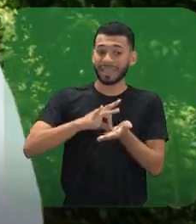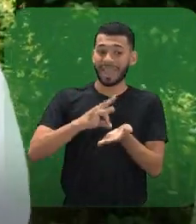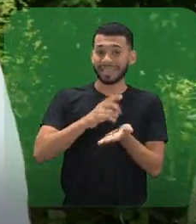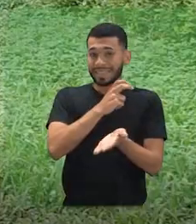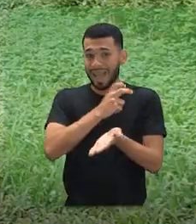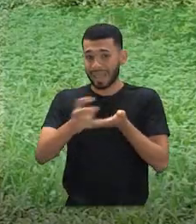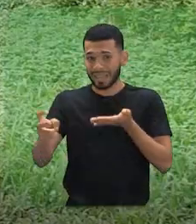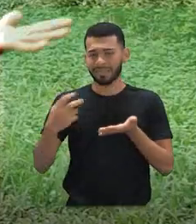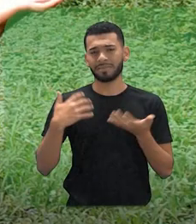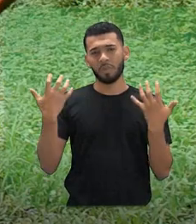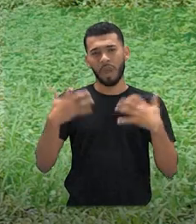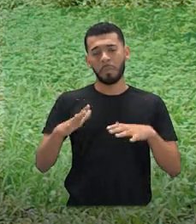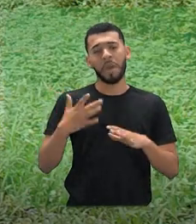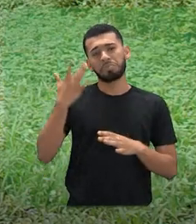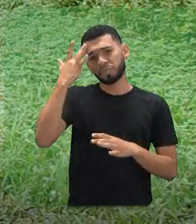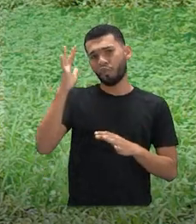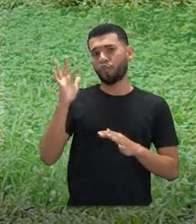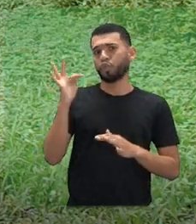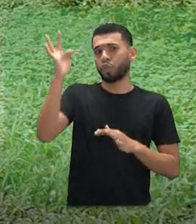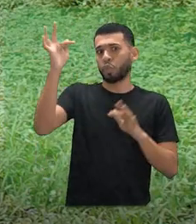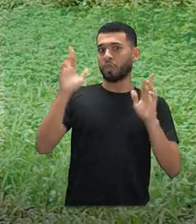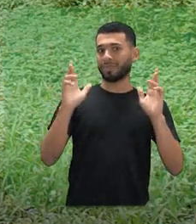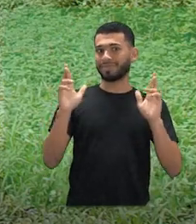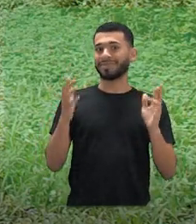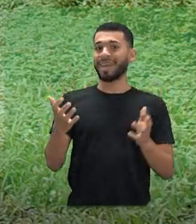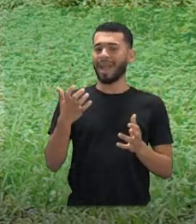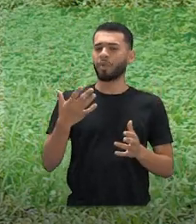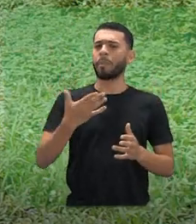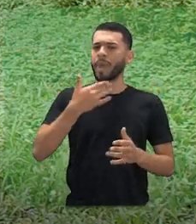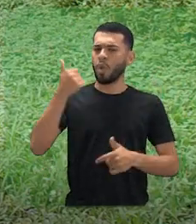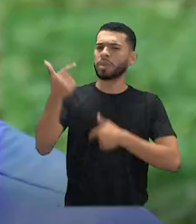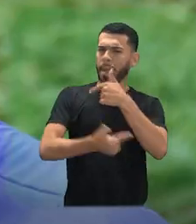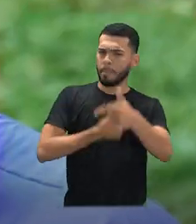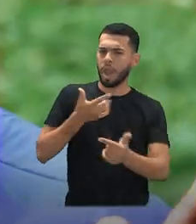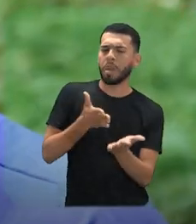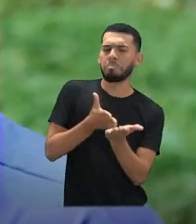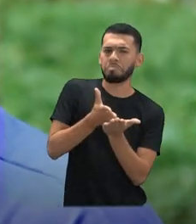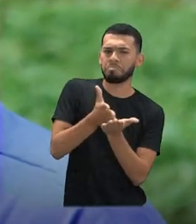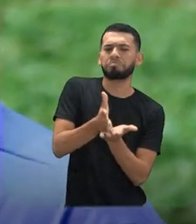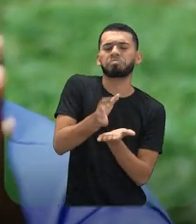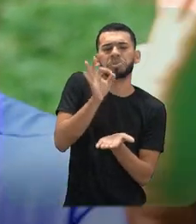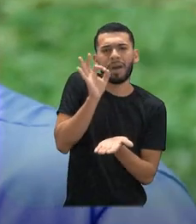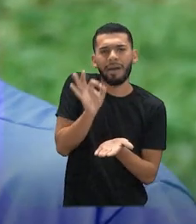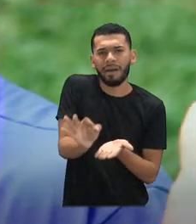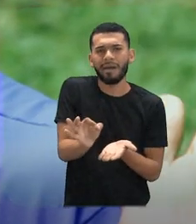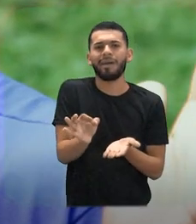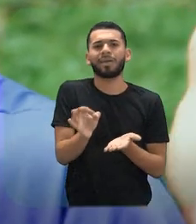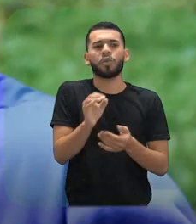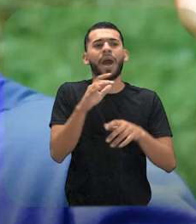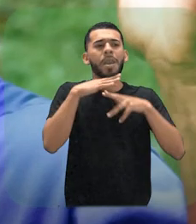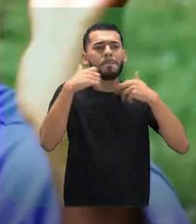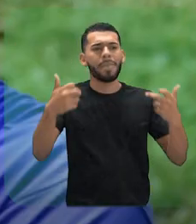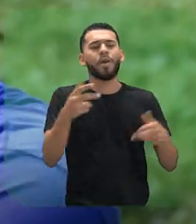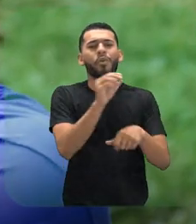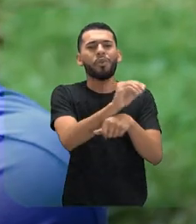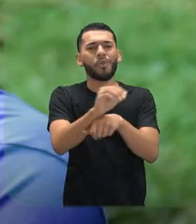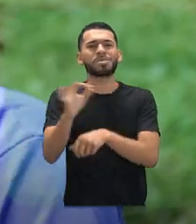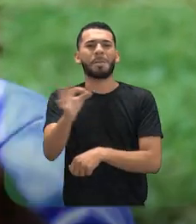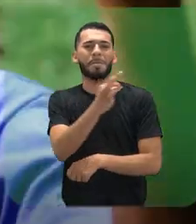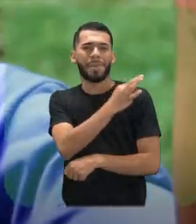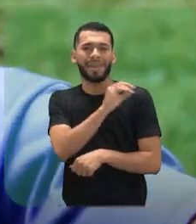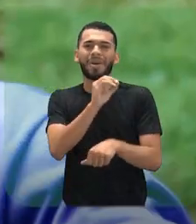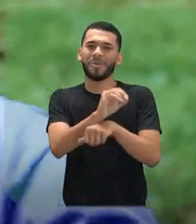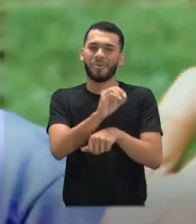Na verdade, eu não queria sair daqui não, mas quem sabe, né? Agora eu quero dar o meu melhor, né? Fazer o meu serviço direitinho, cuidar dos